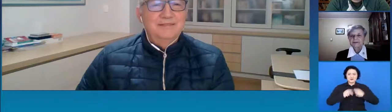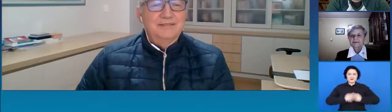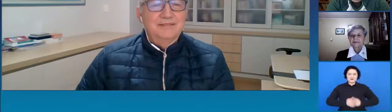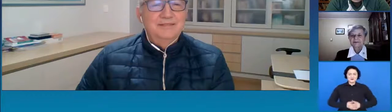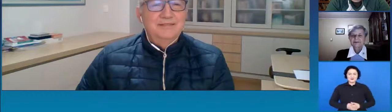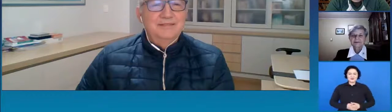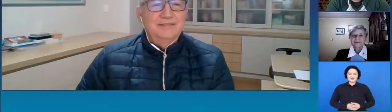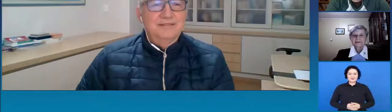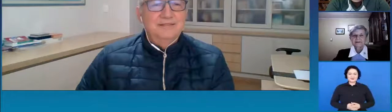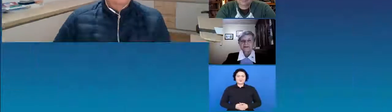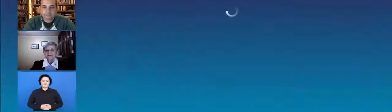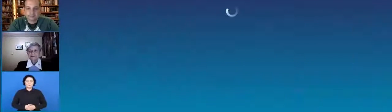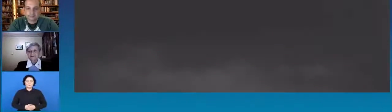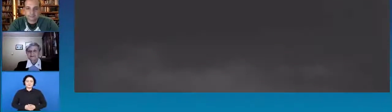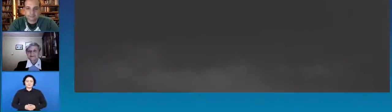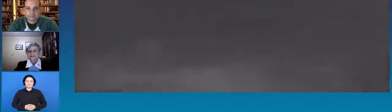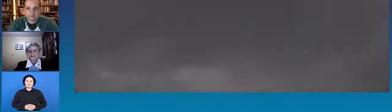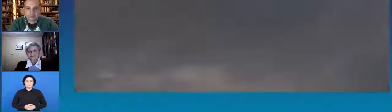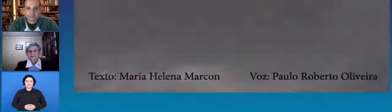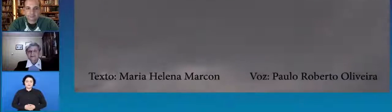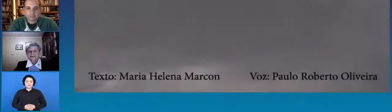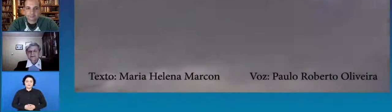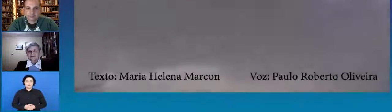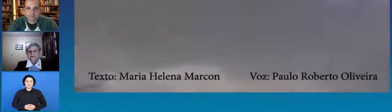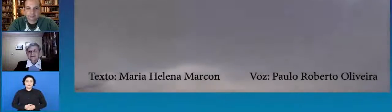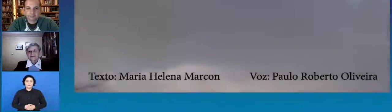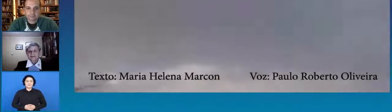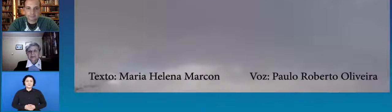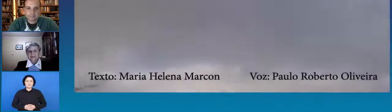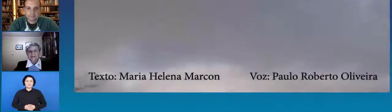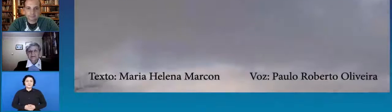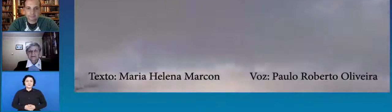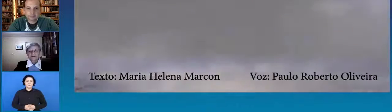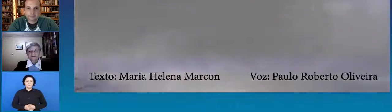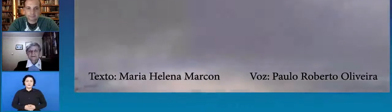isso E aí